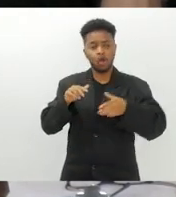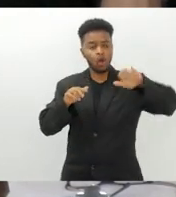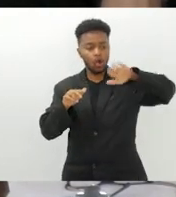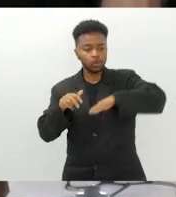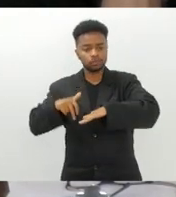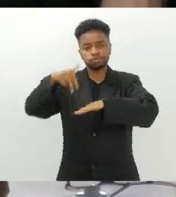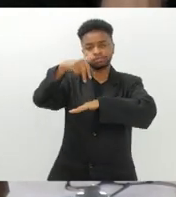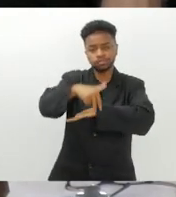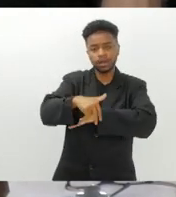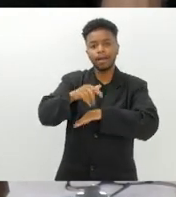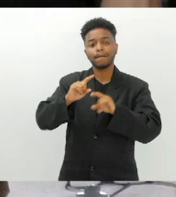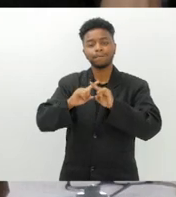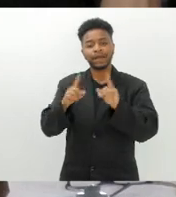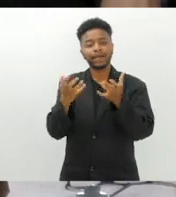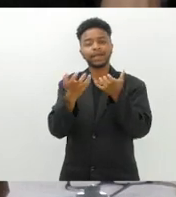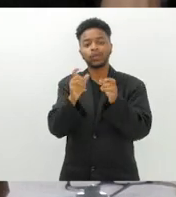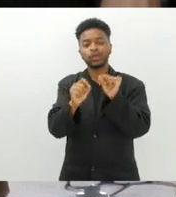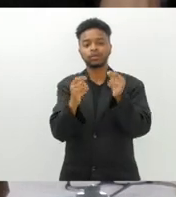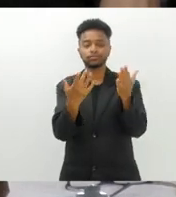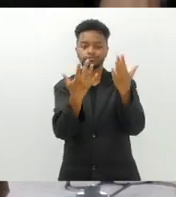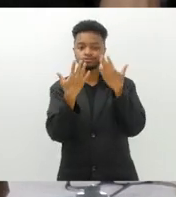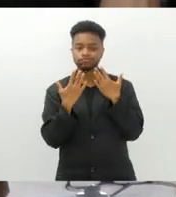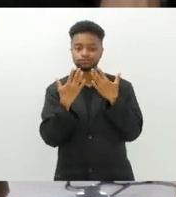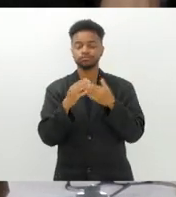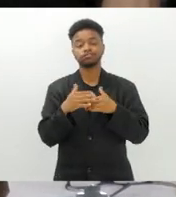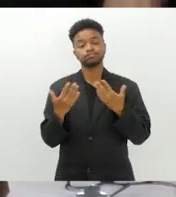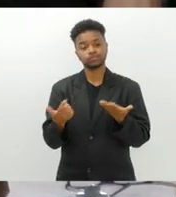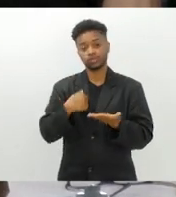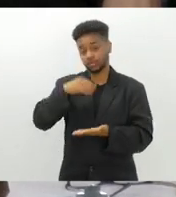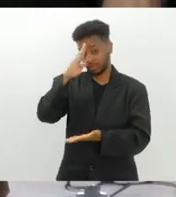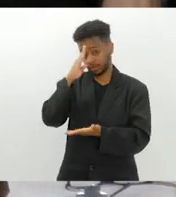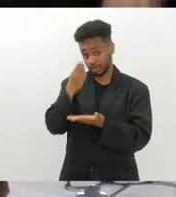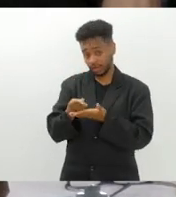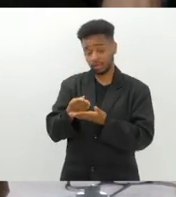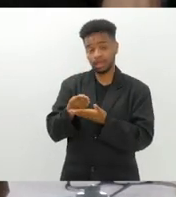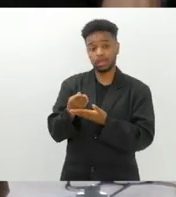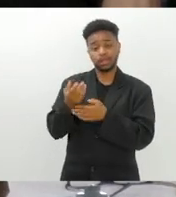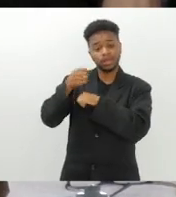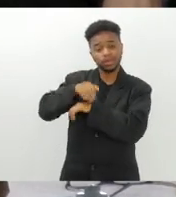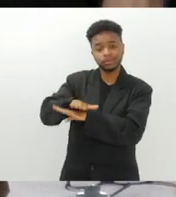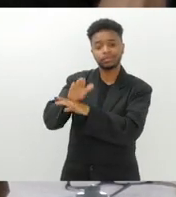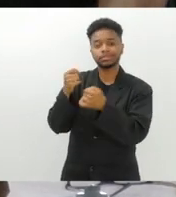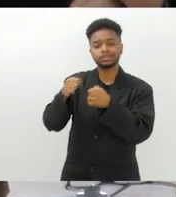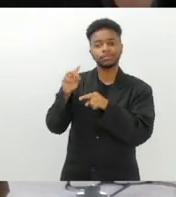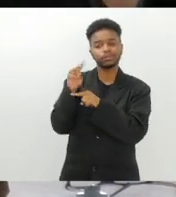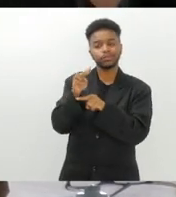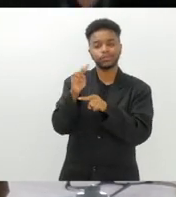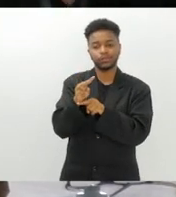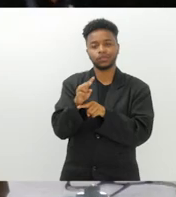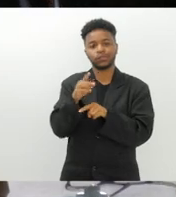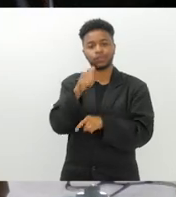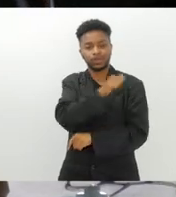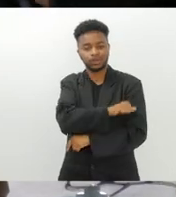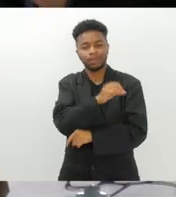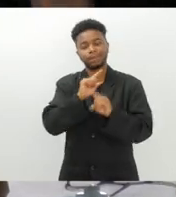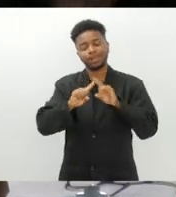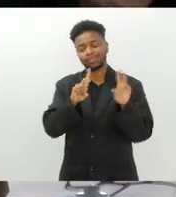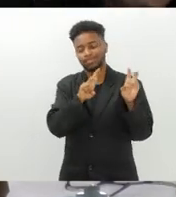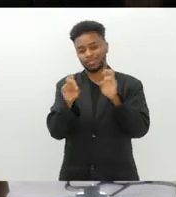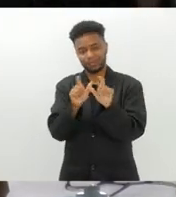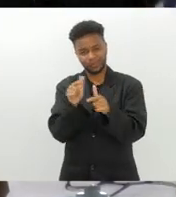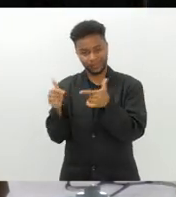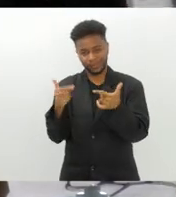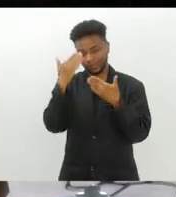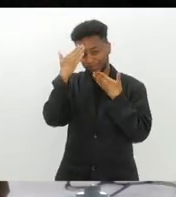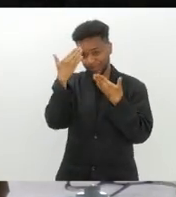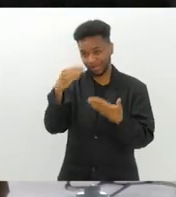interessa, mas você quer ser abençoado. Eu acho que Iemanjá deveria ser a padroeira do Rio de Janeiro, mas isso é uma outra pauta.